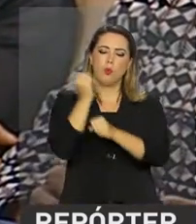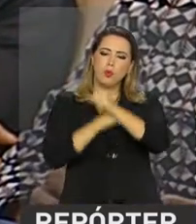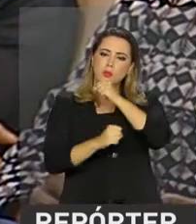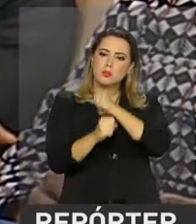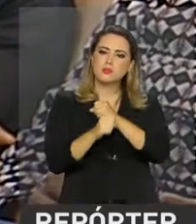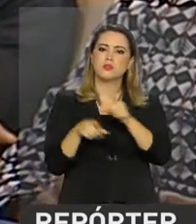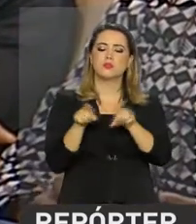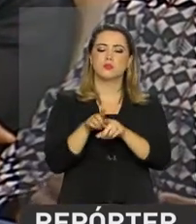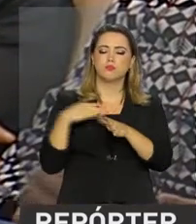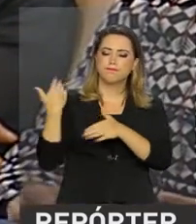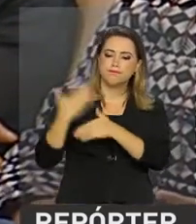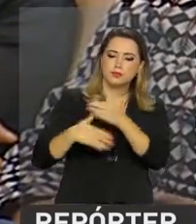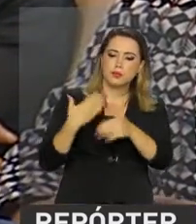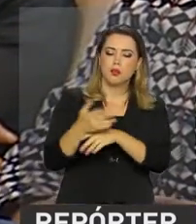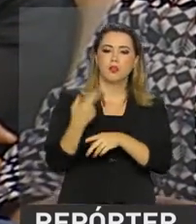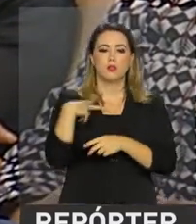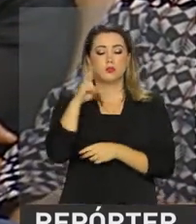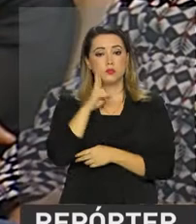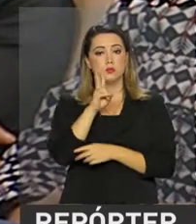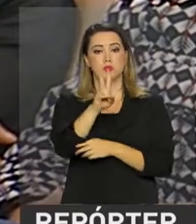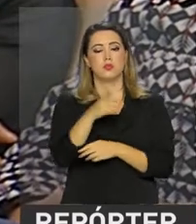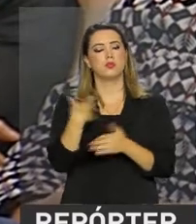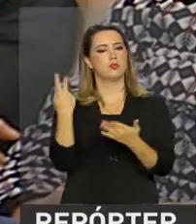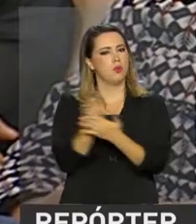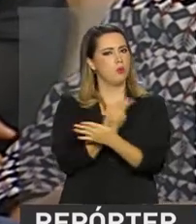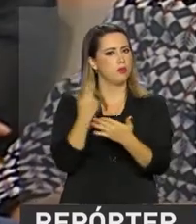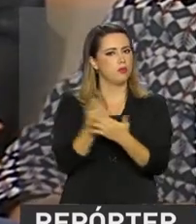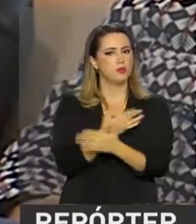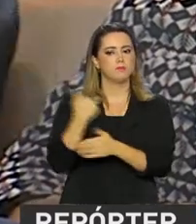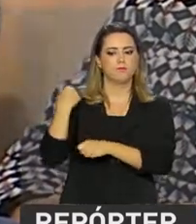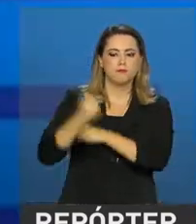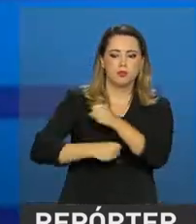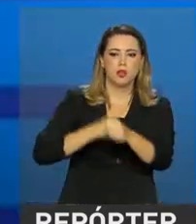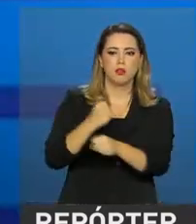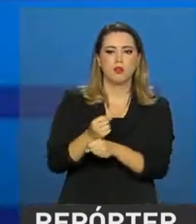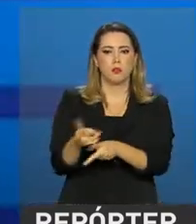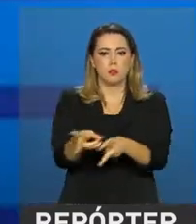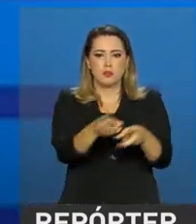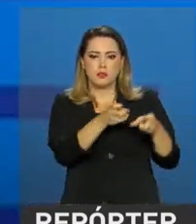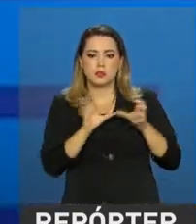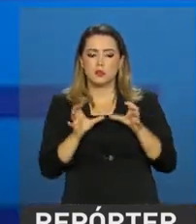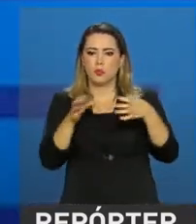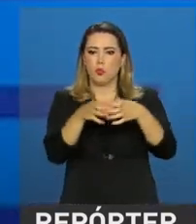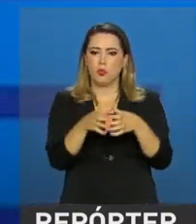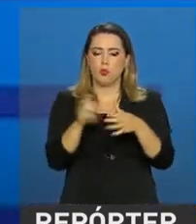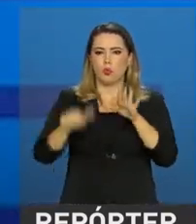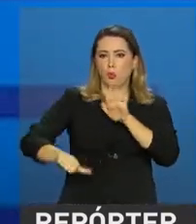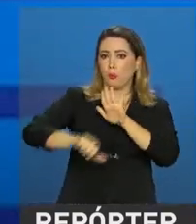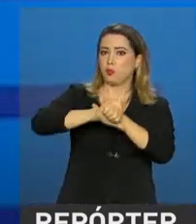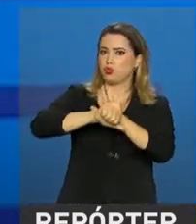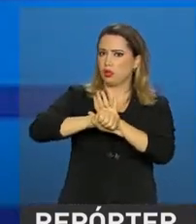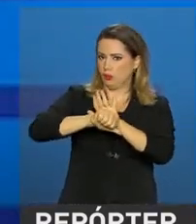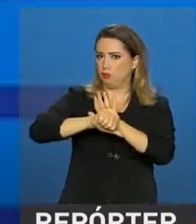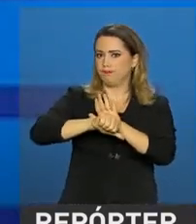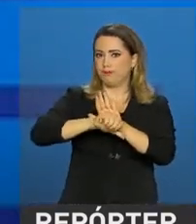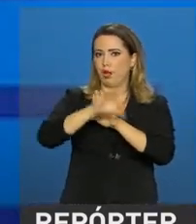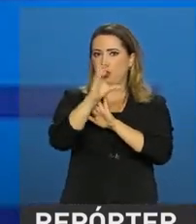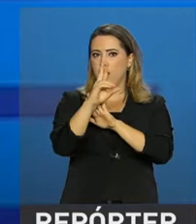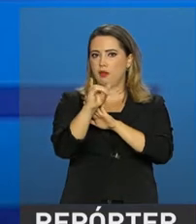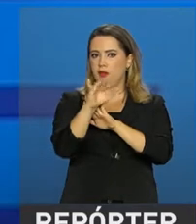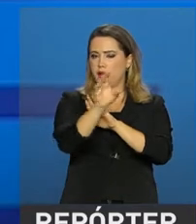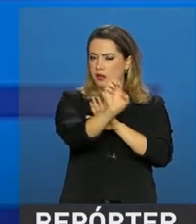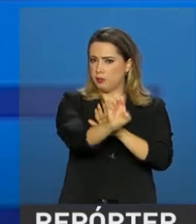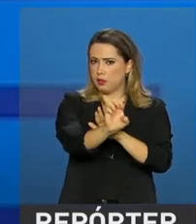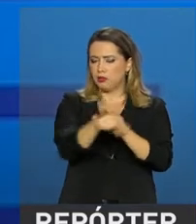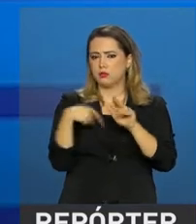passado, desde a análise, né, que a gente vem realizando nos últimos anos, foi identificado grupos criminosos. E a gente verifica